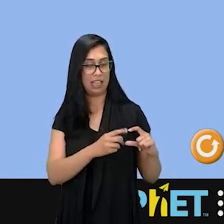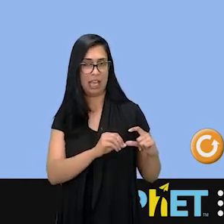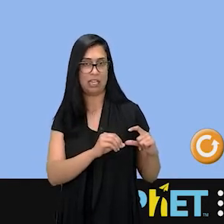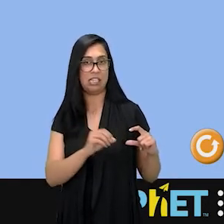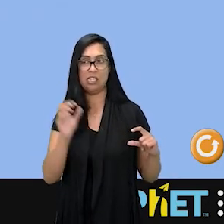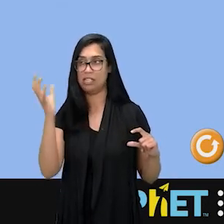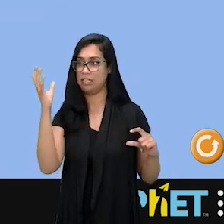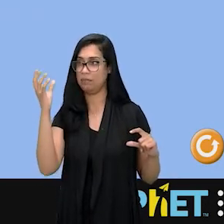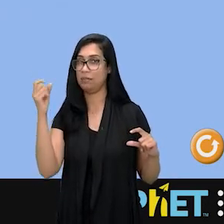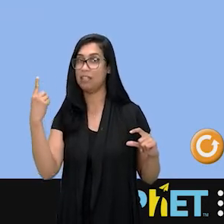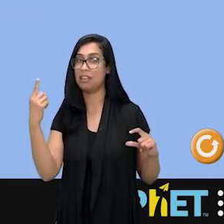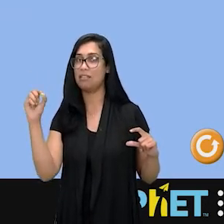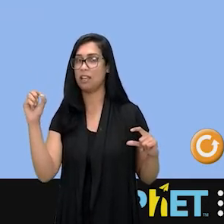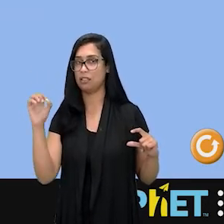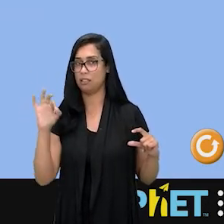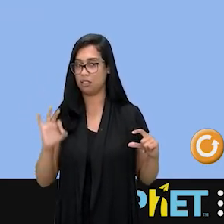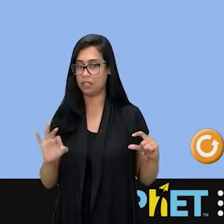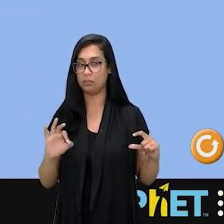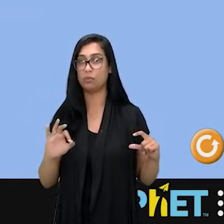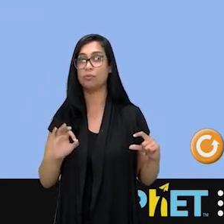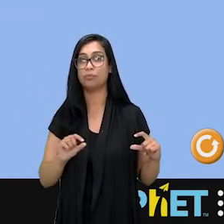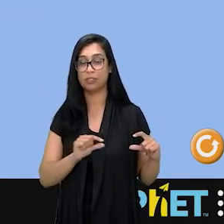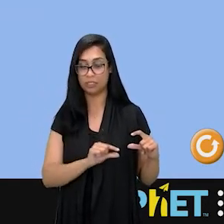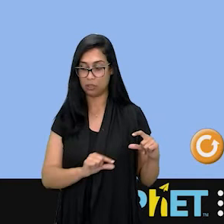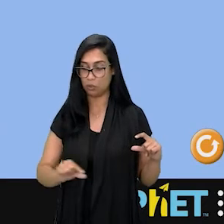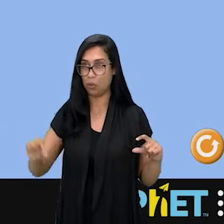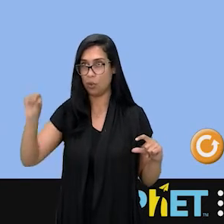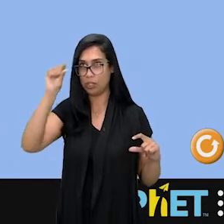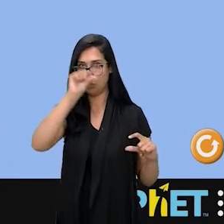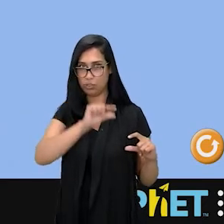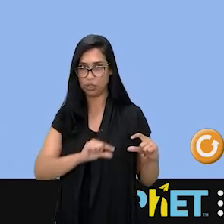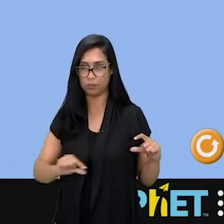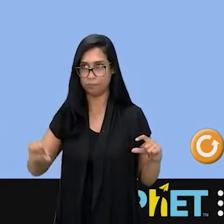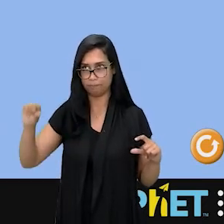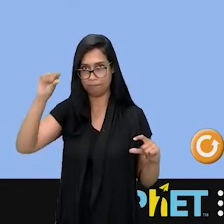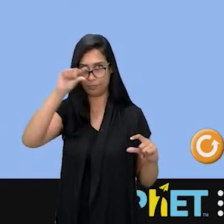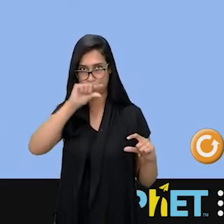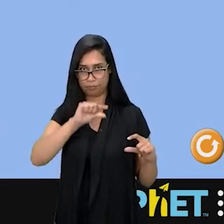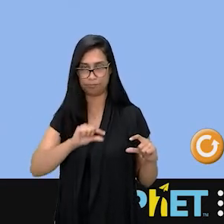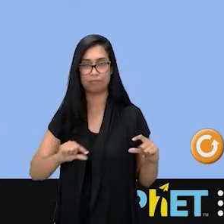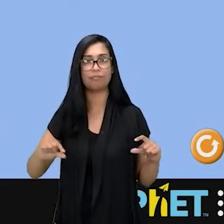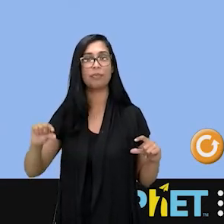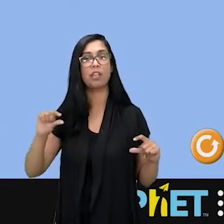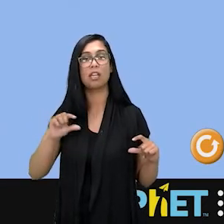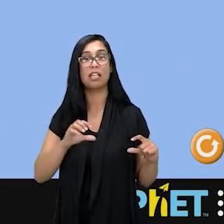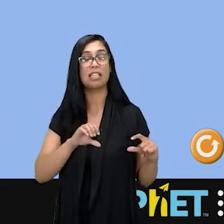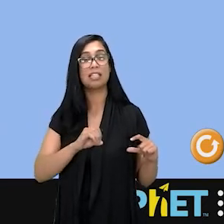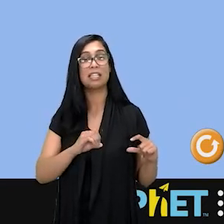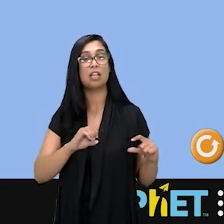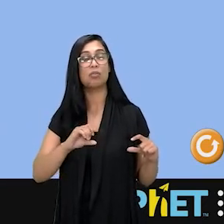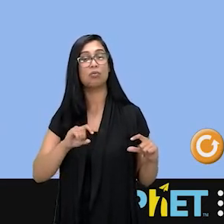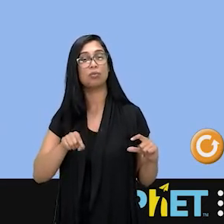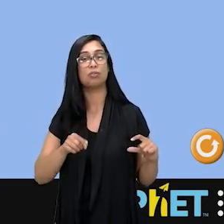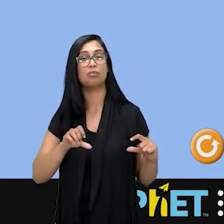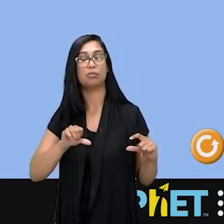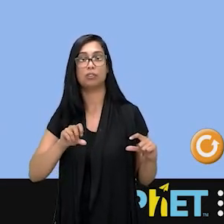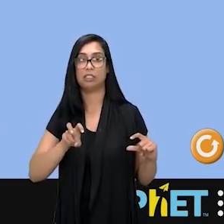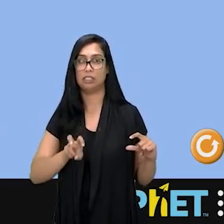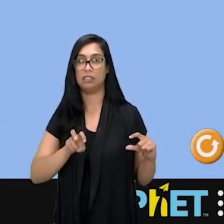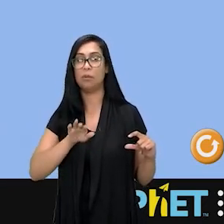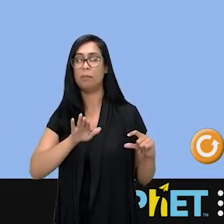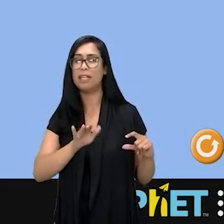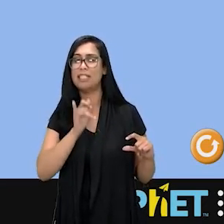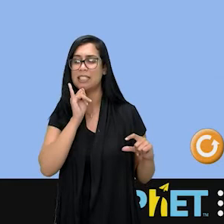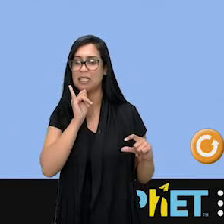E aí, a corrente aqui, ó, 0,95, 0,95 para cada um. Olha o que vai acontecer se eu aumentar, por exemplo,